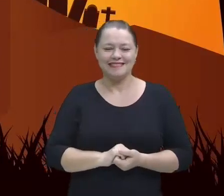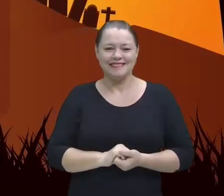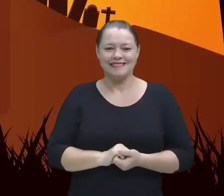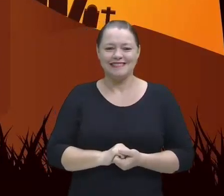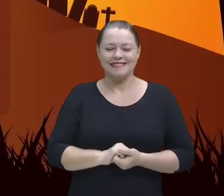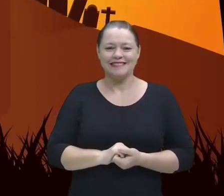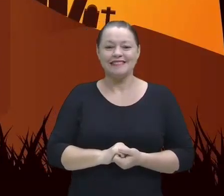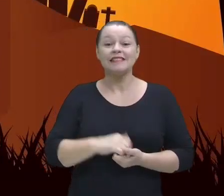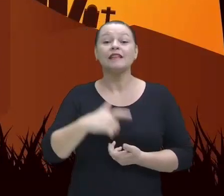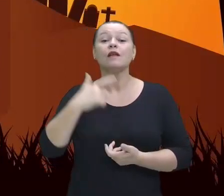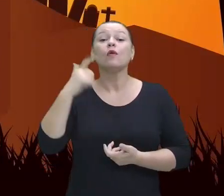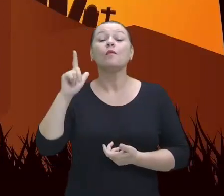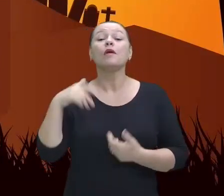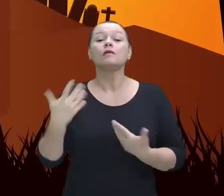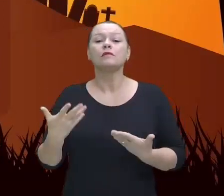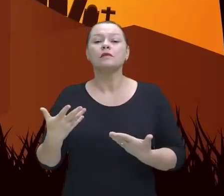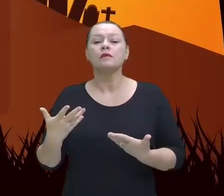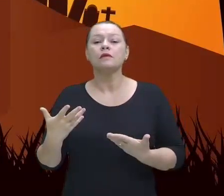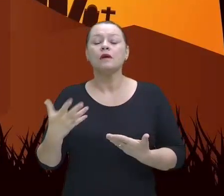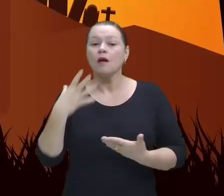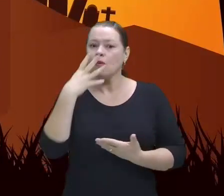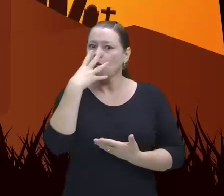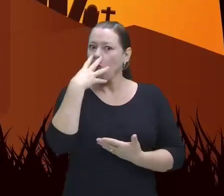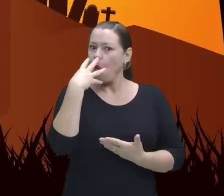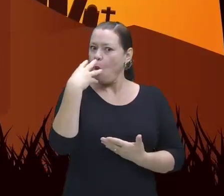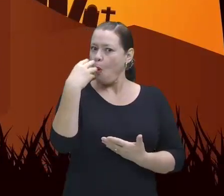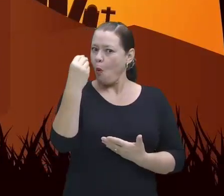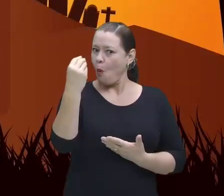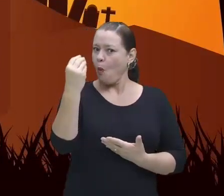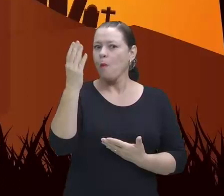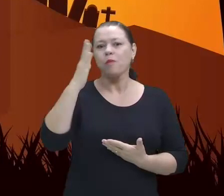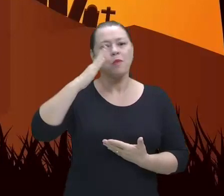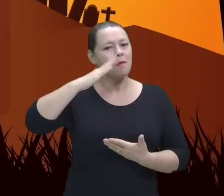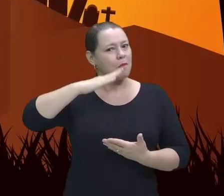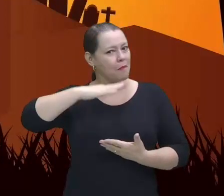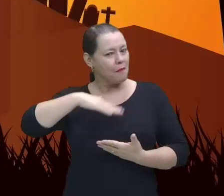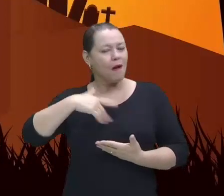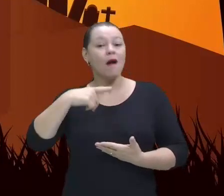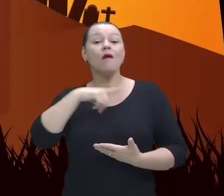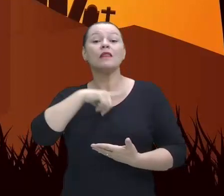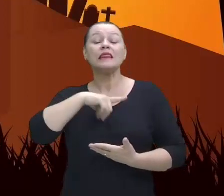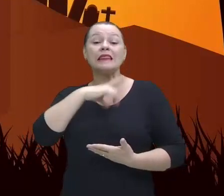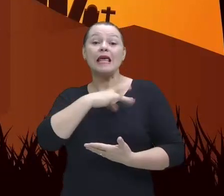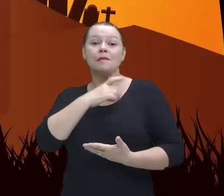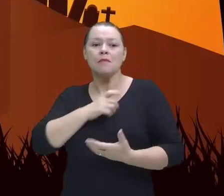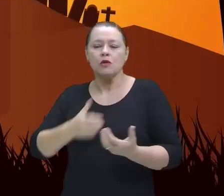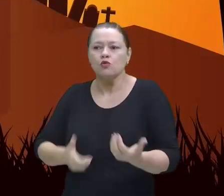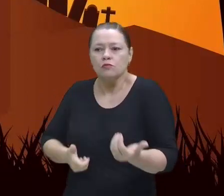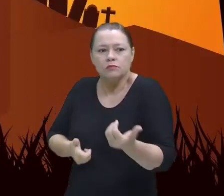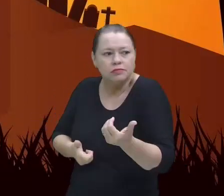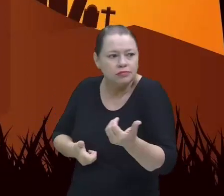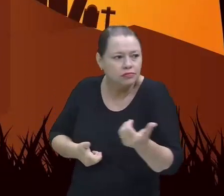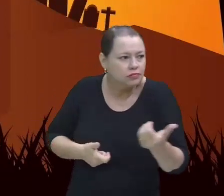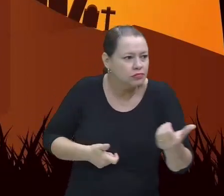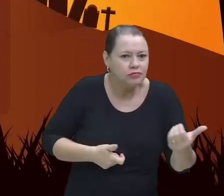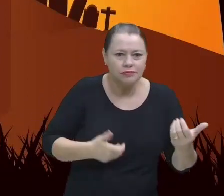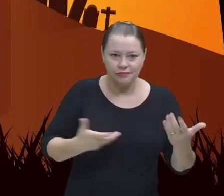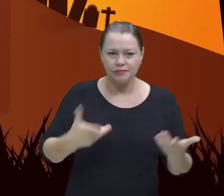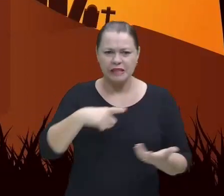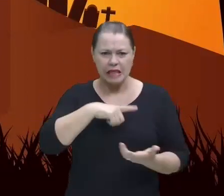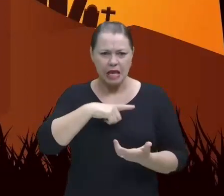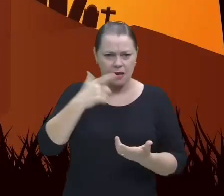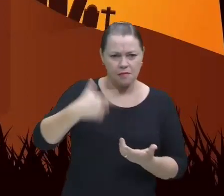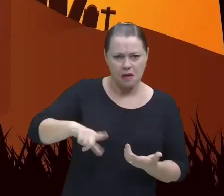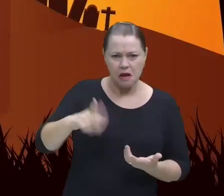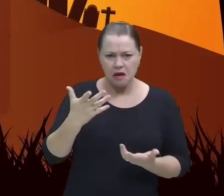personagem. O que que você achou? O lobo mau, que tem medo do caçador. Tem mais alguma? Eu